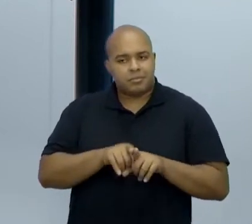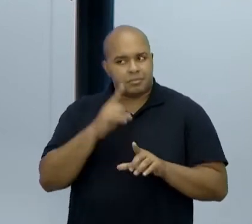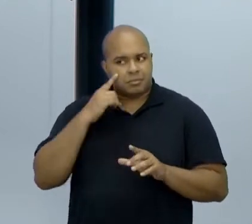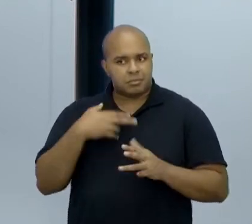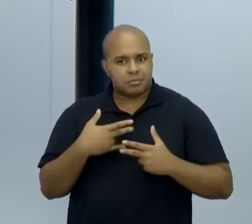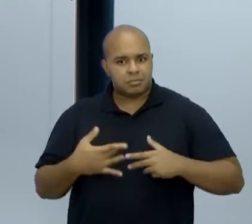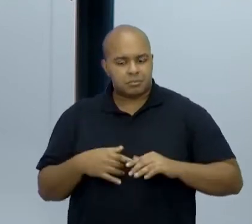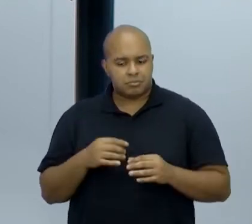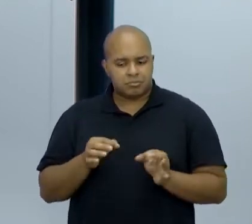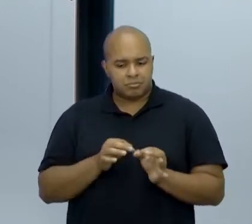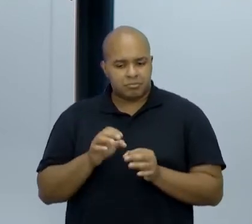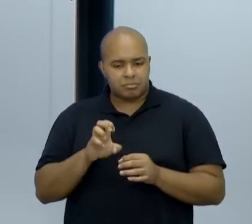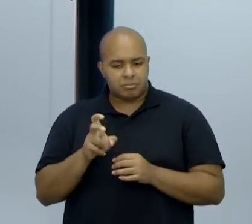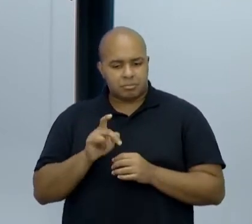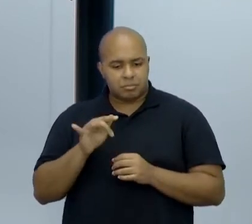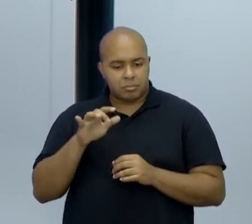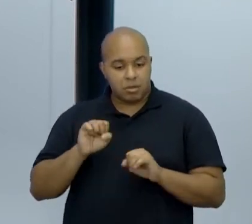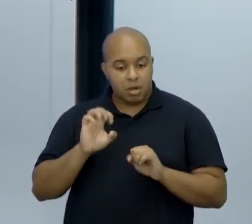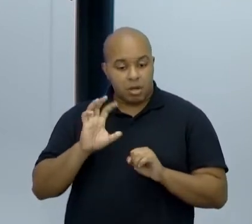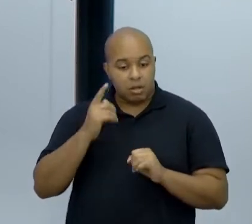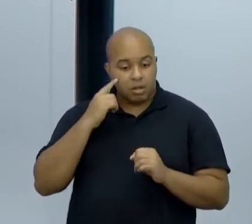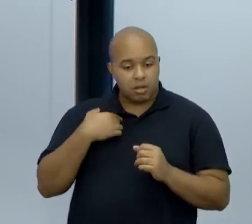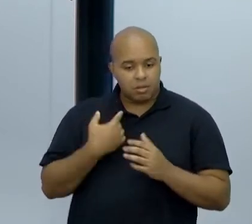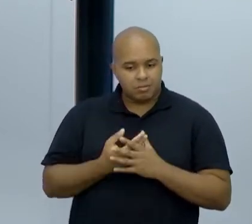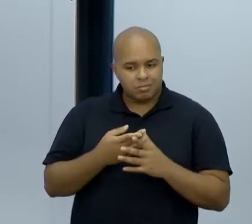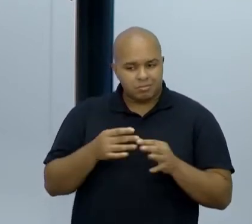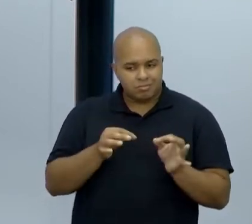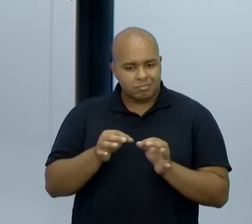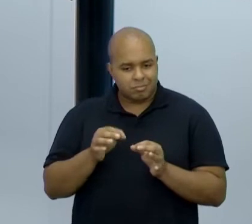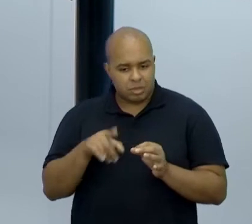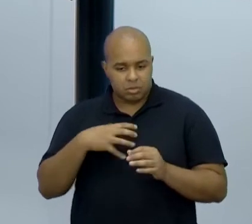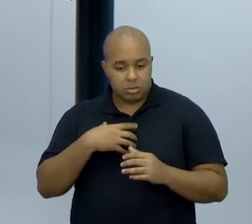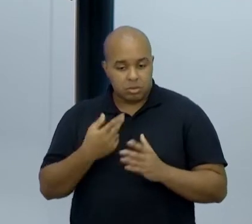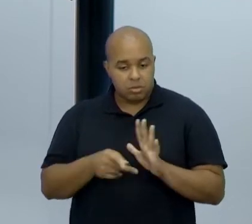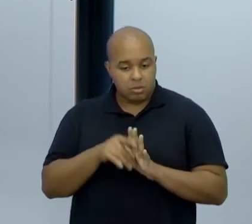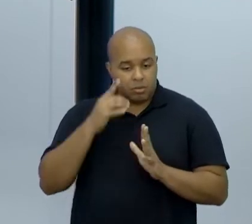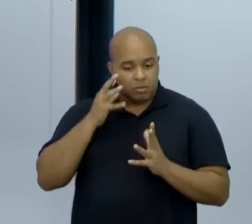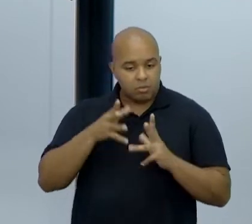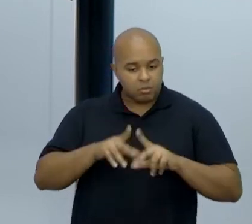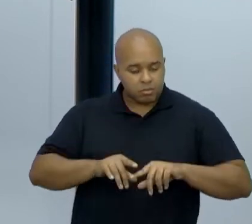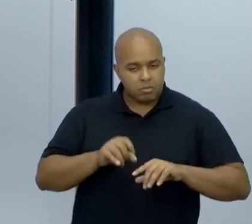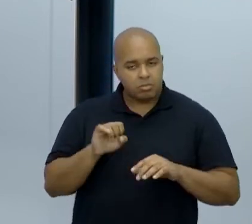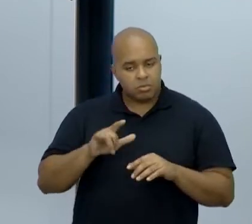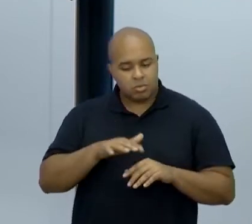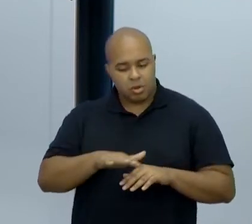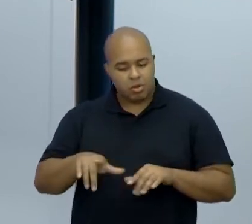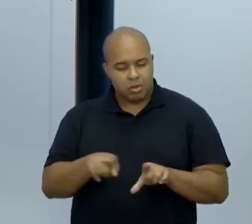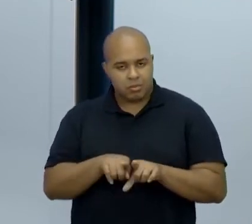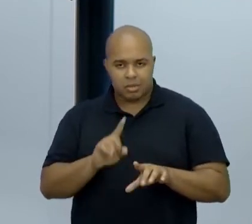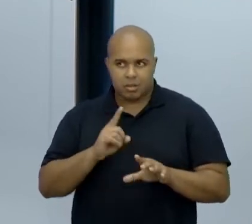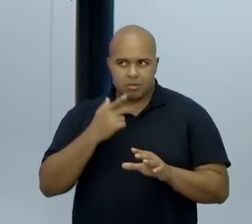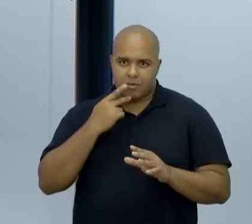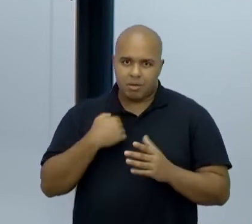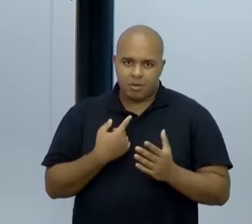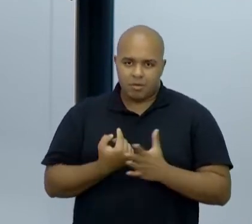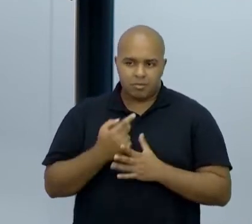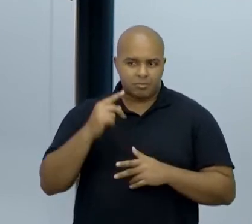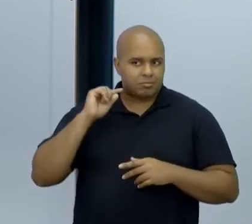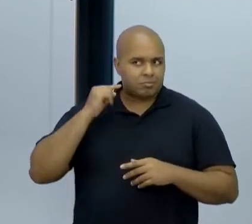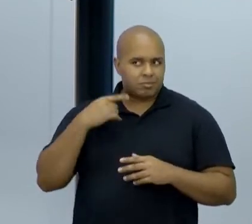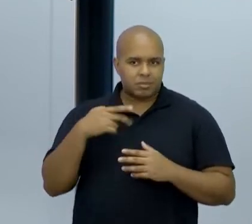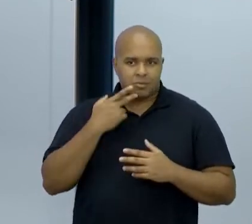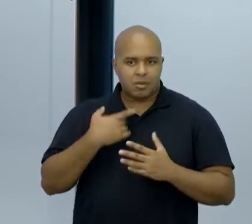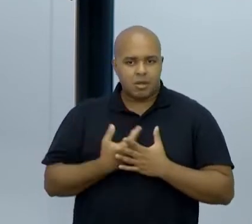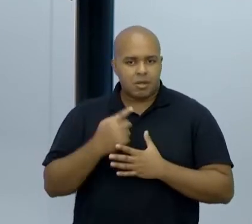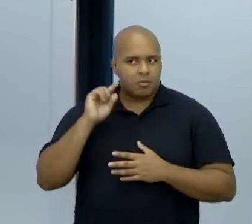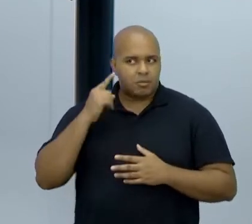Irrigação exacerbada pode causar salinização, que é uma forma de degradação do solo também. Não estou falando de poluição.